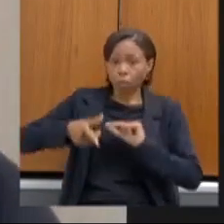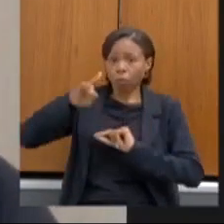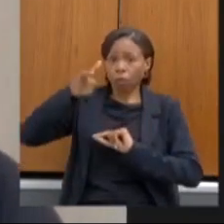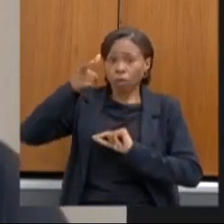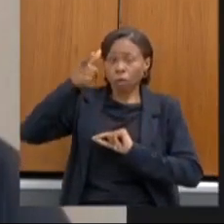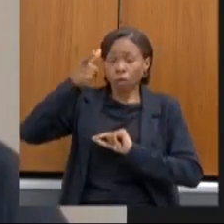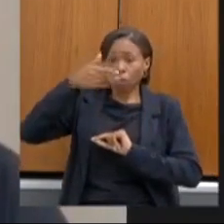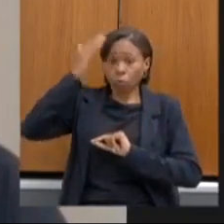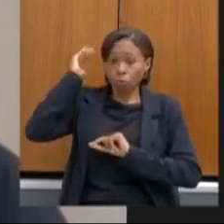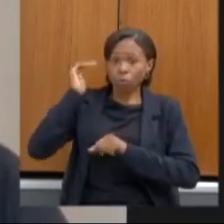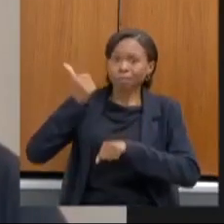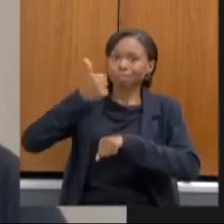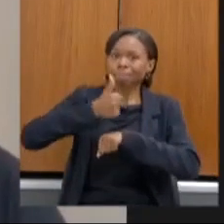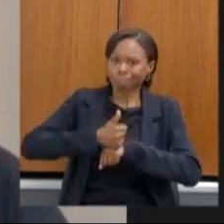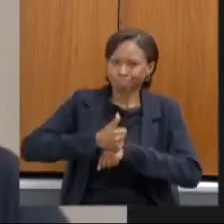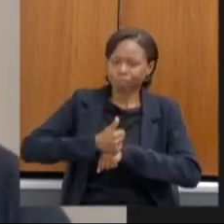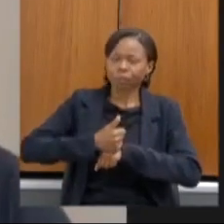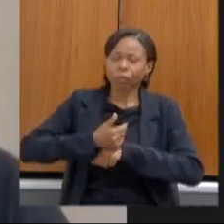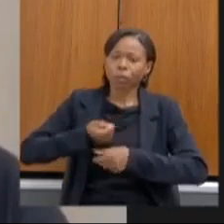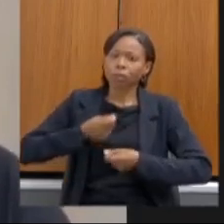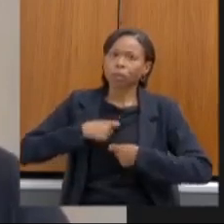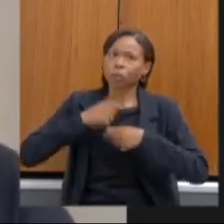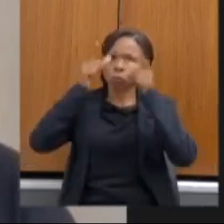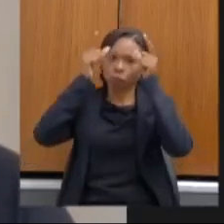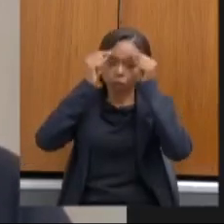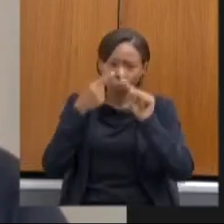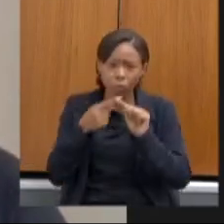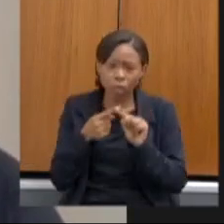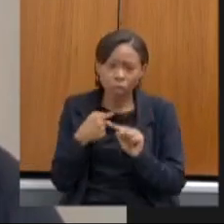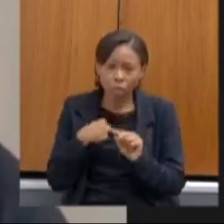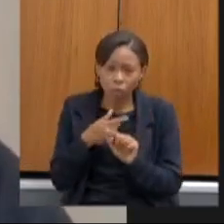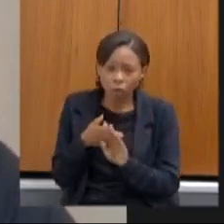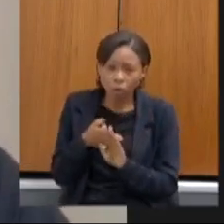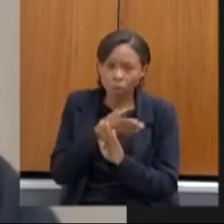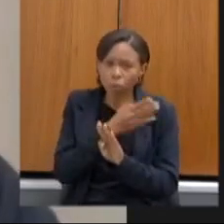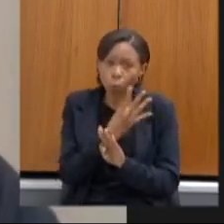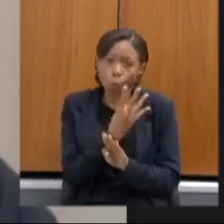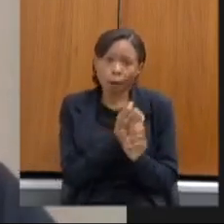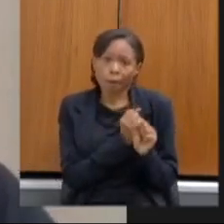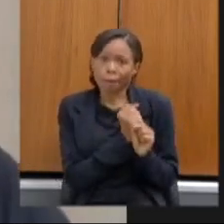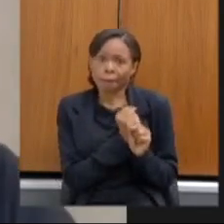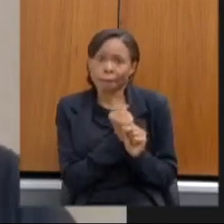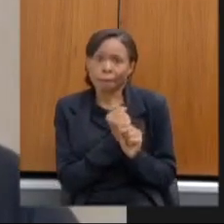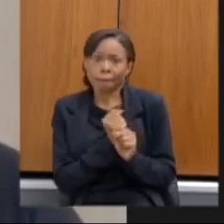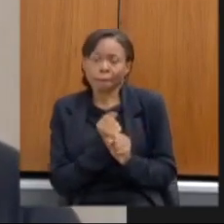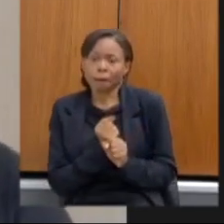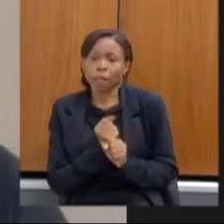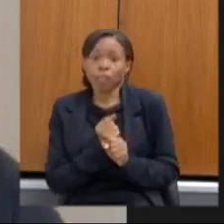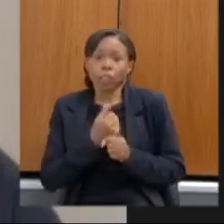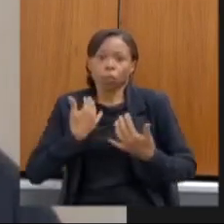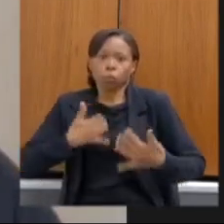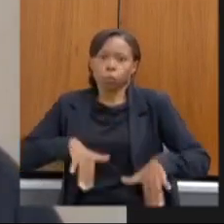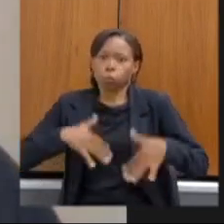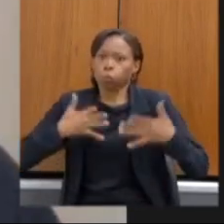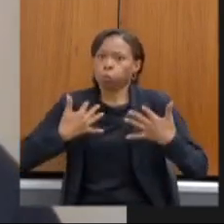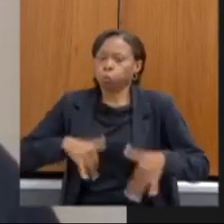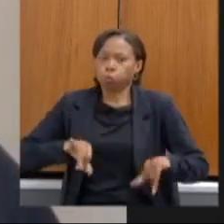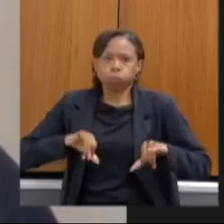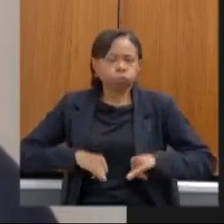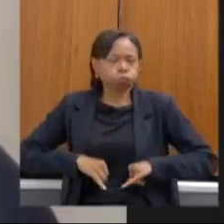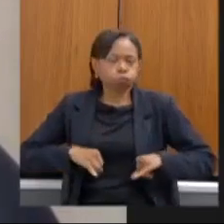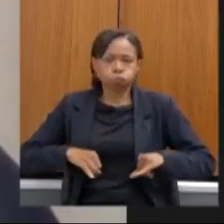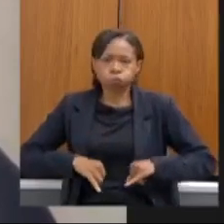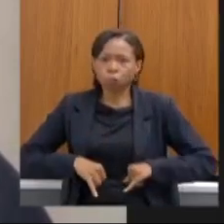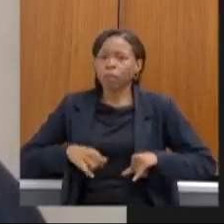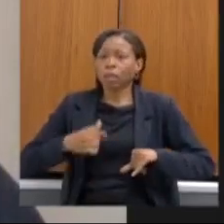passei quatro anos centro esfolado Vivo e eu só não o estado de Minas Gerais no